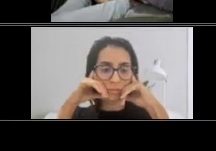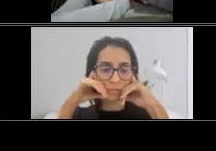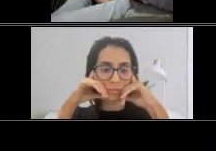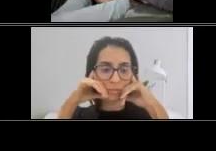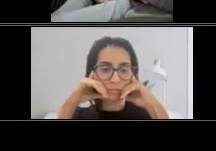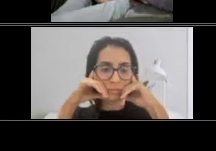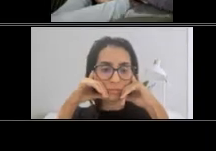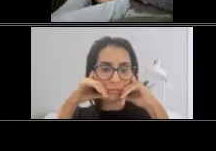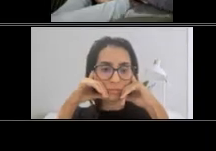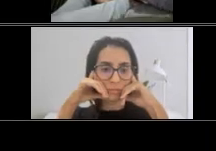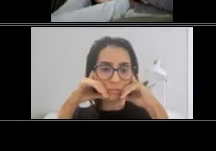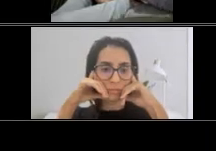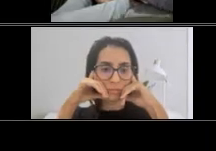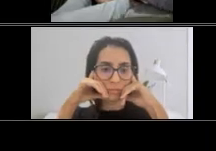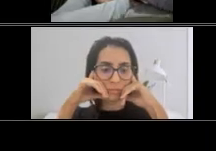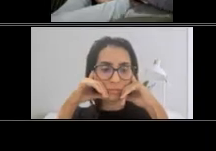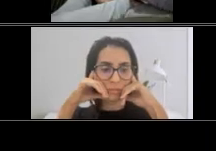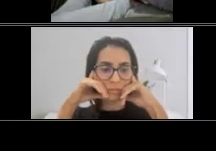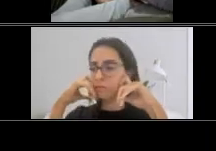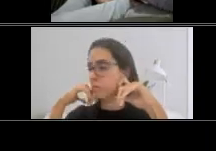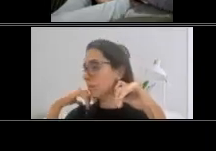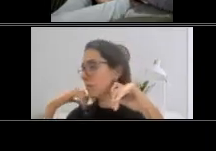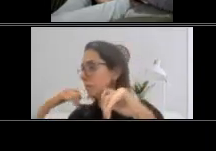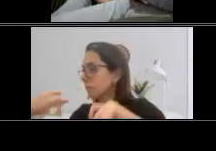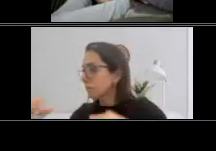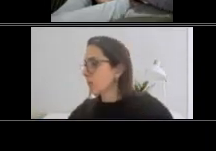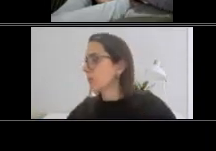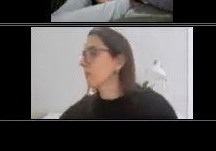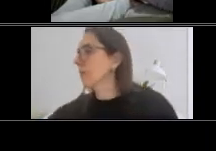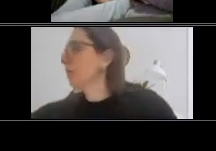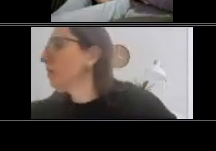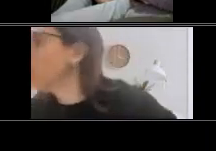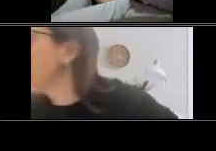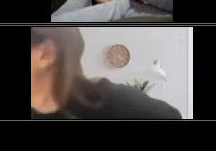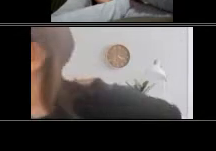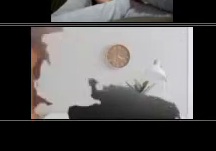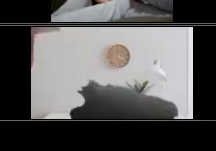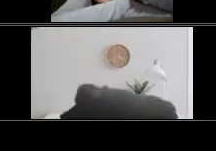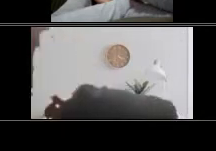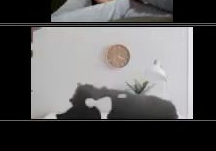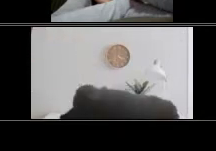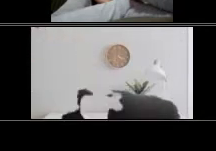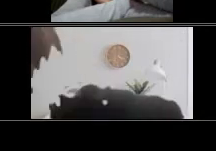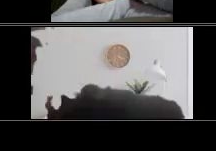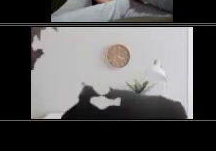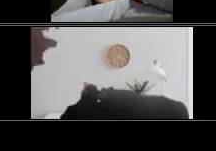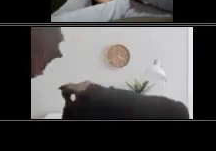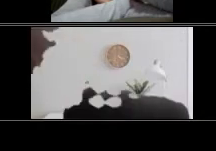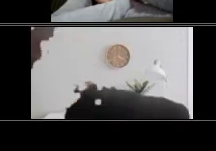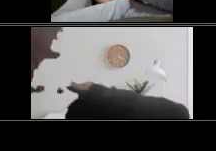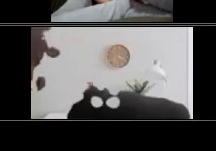transtornos mentais associados, principalmente o TOD, transtorno opositor desafiador.